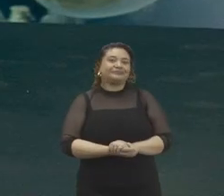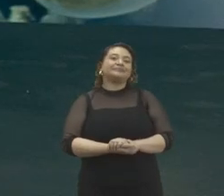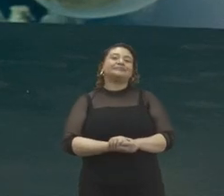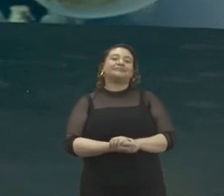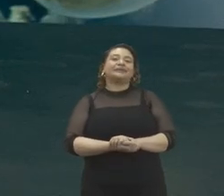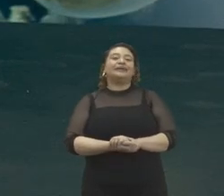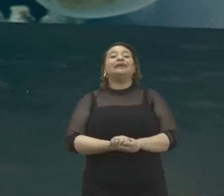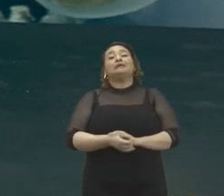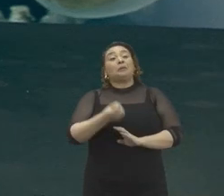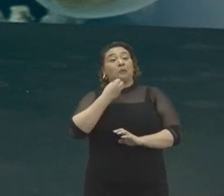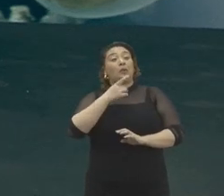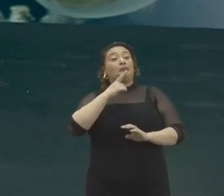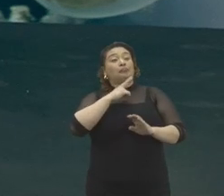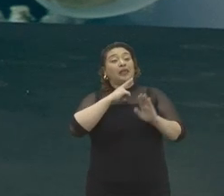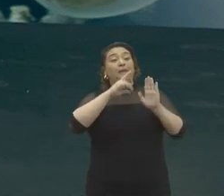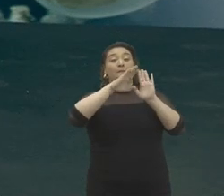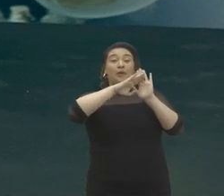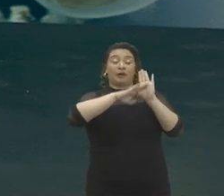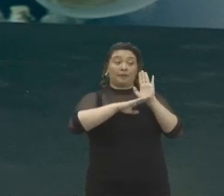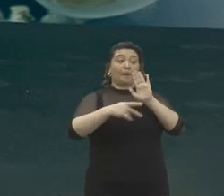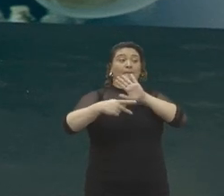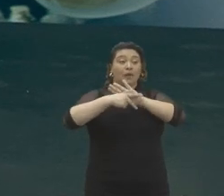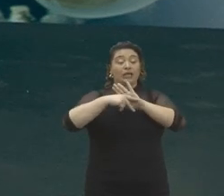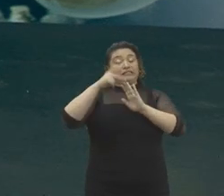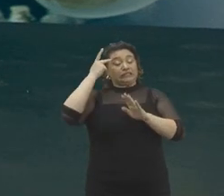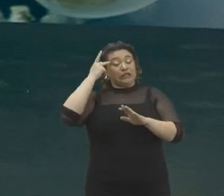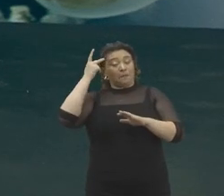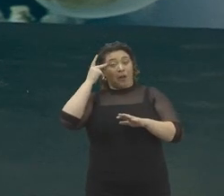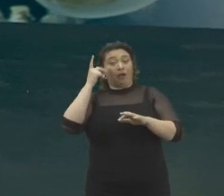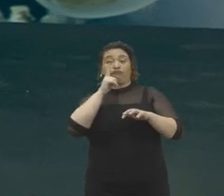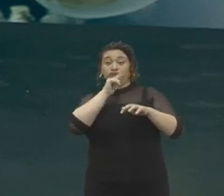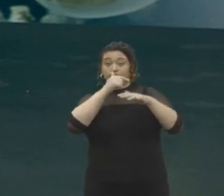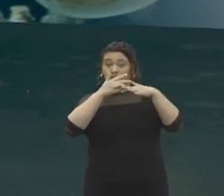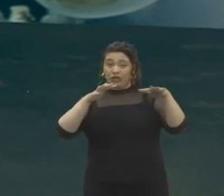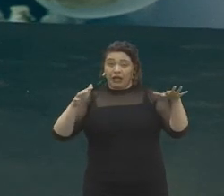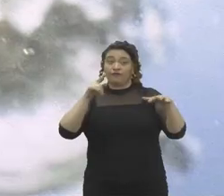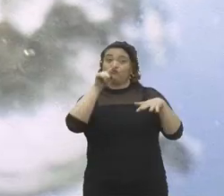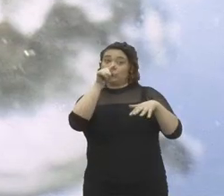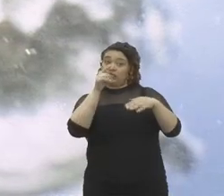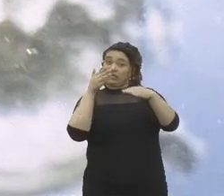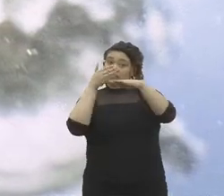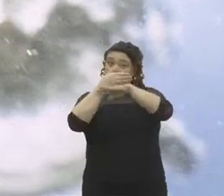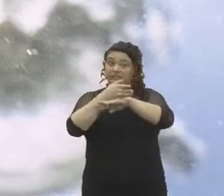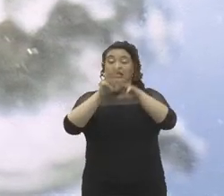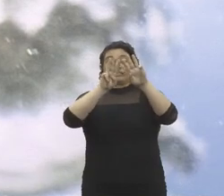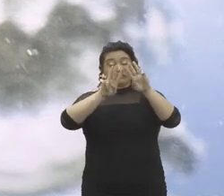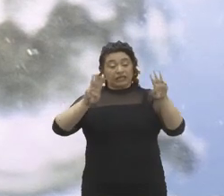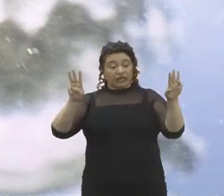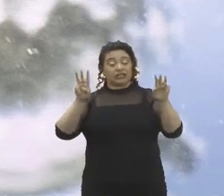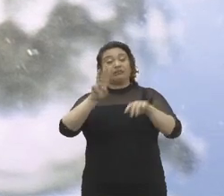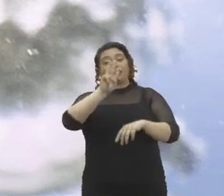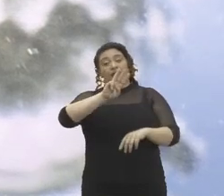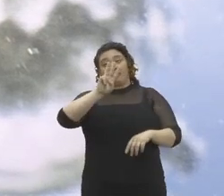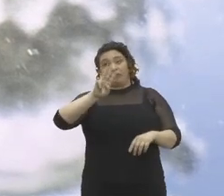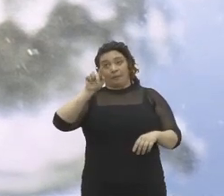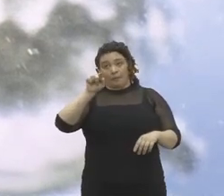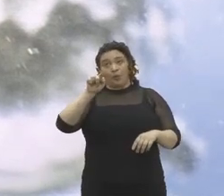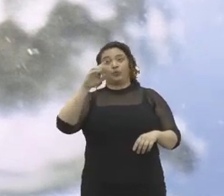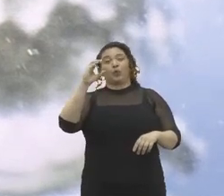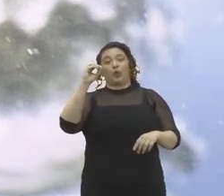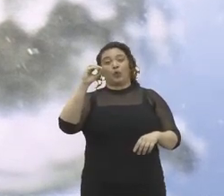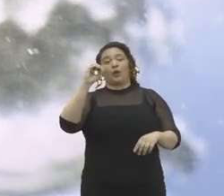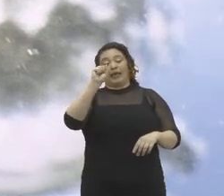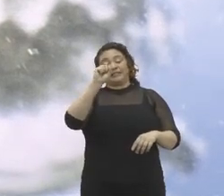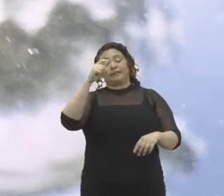bom para ver a programação do São Paulo Ocean Week acesse o nosso site www. spoan